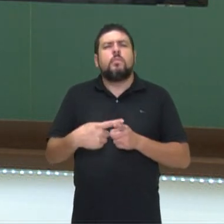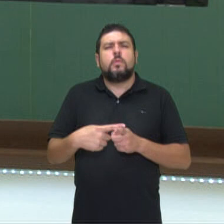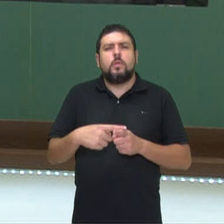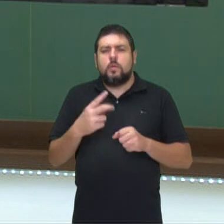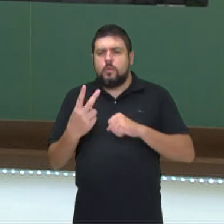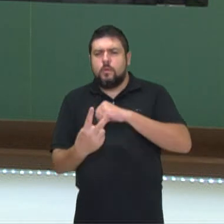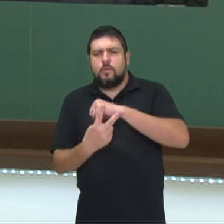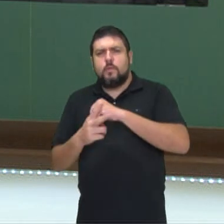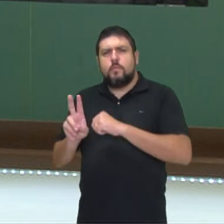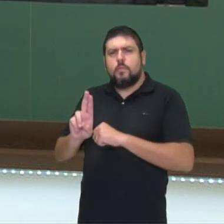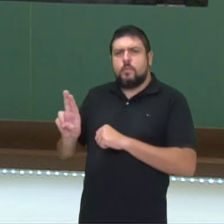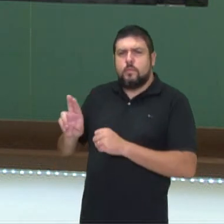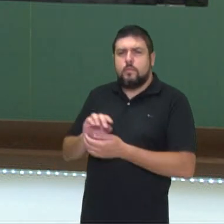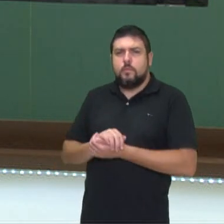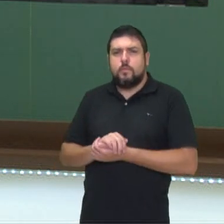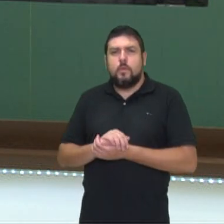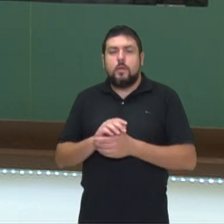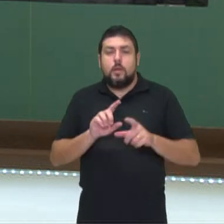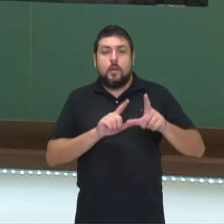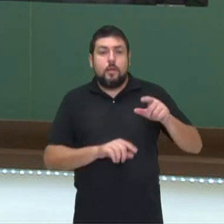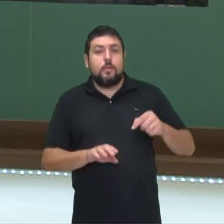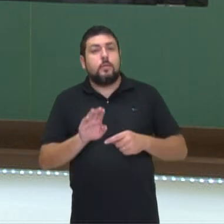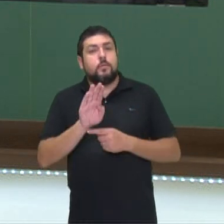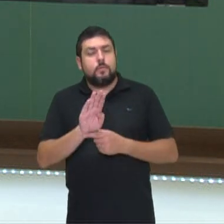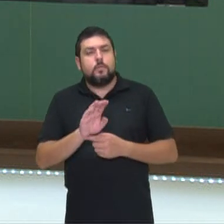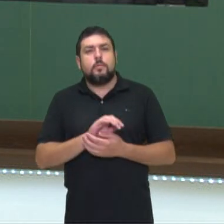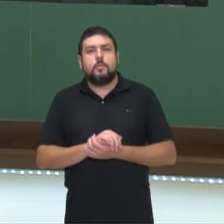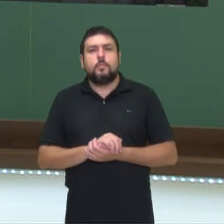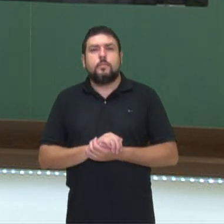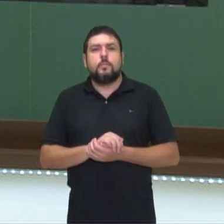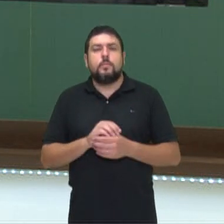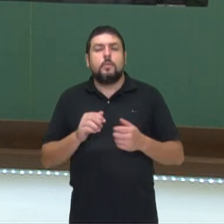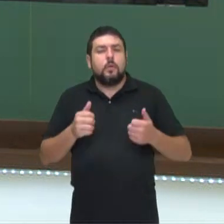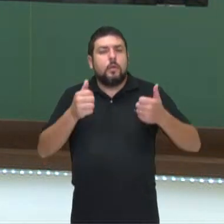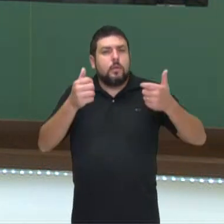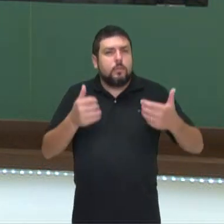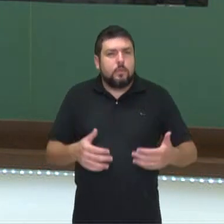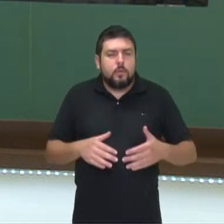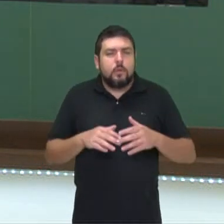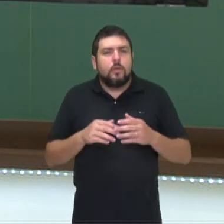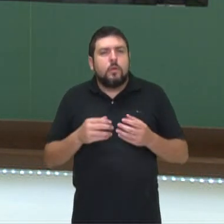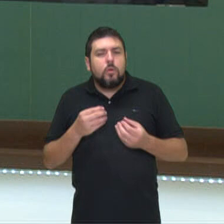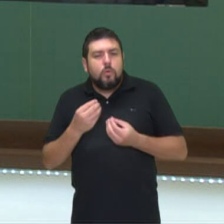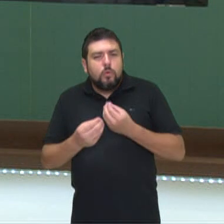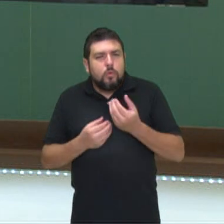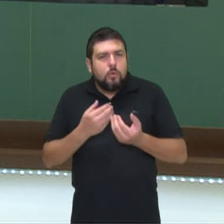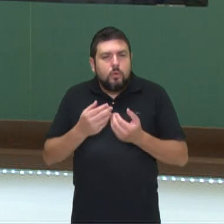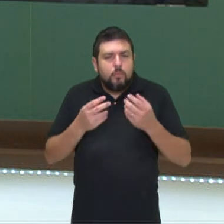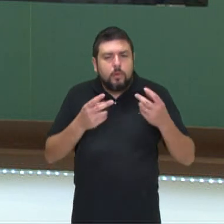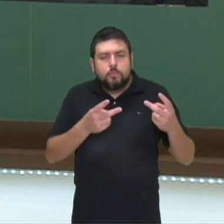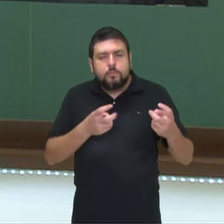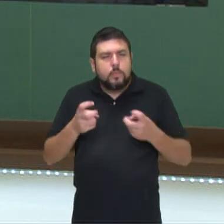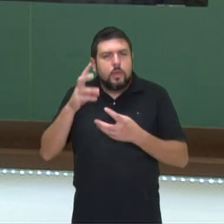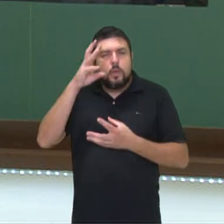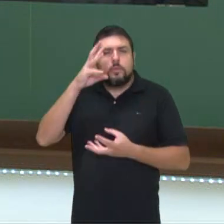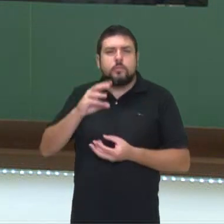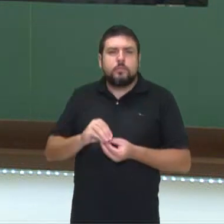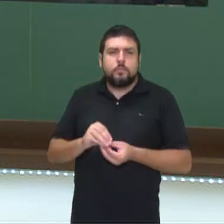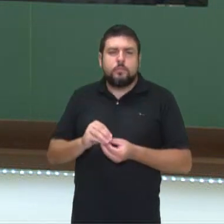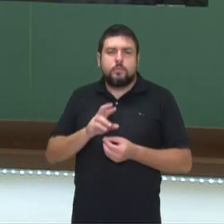verbos nominais? É a resposta da nossa letra B, né? A nossa explicação do passo a passo como chegamos a essa